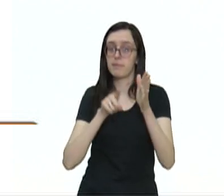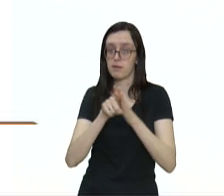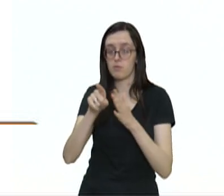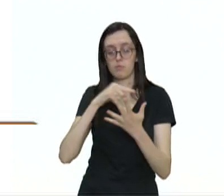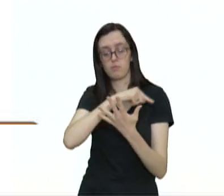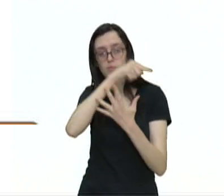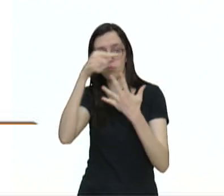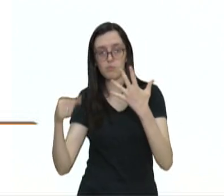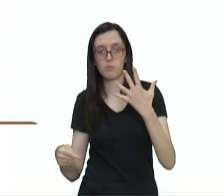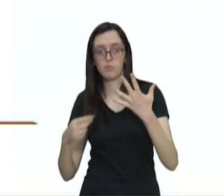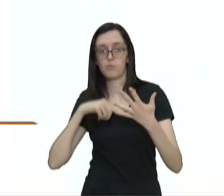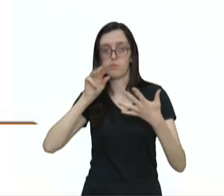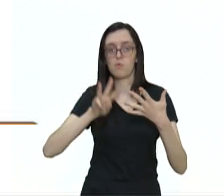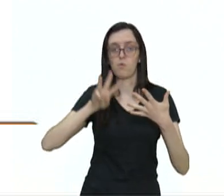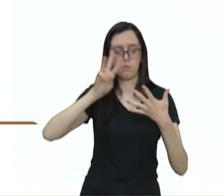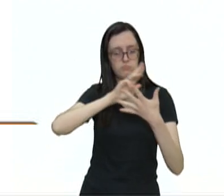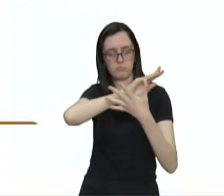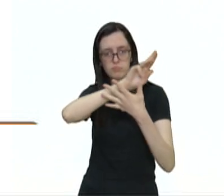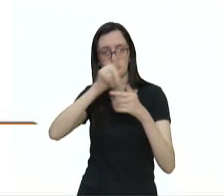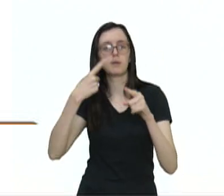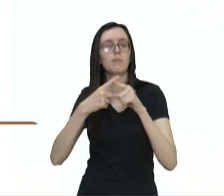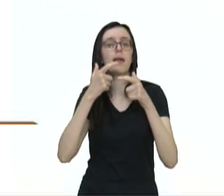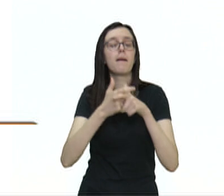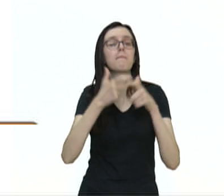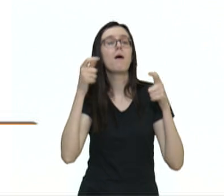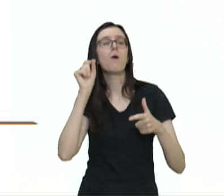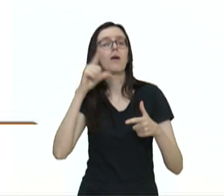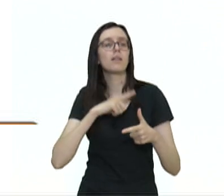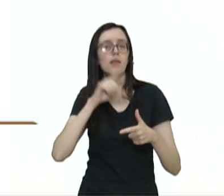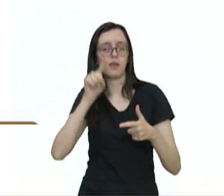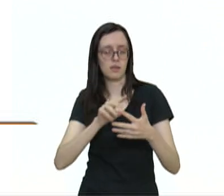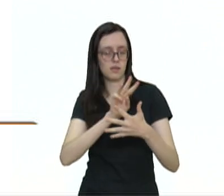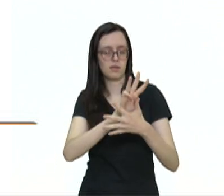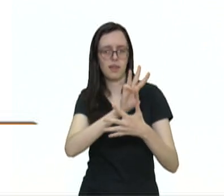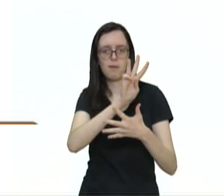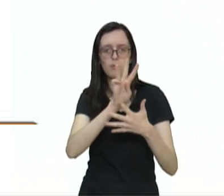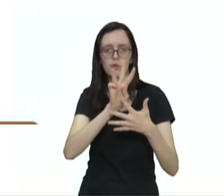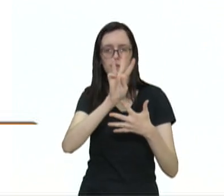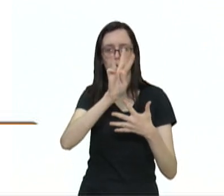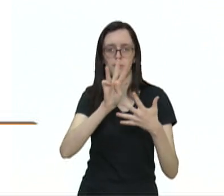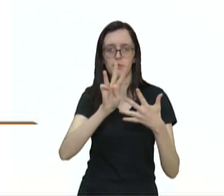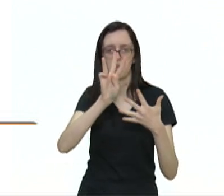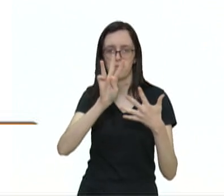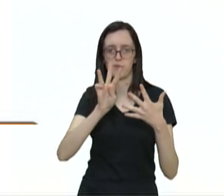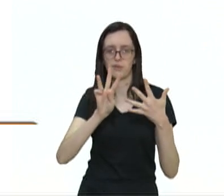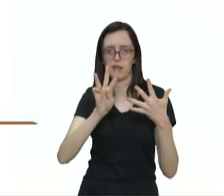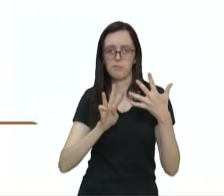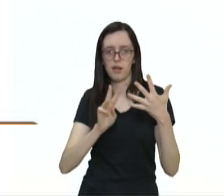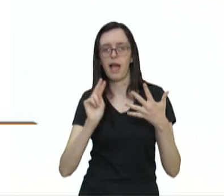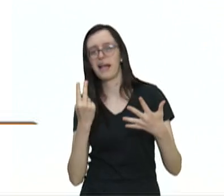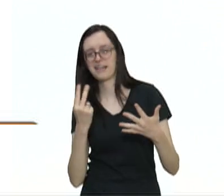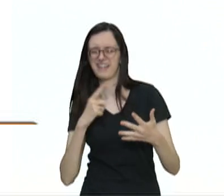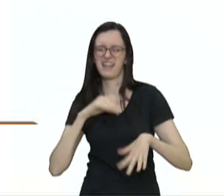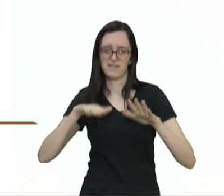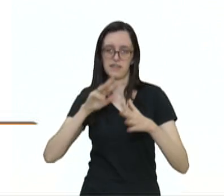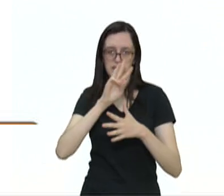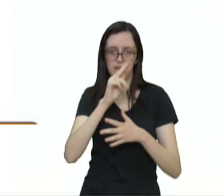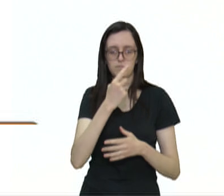como WH words porque a maioria deles começa com W e H. Então, olha ali o que eu